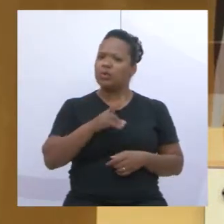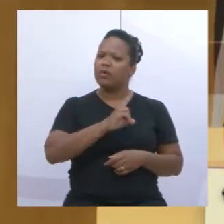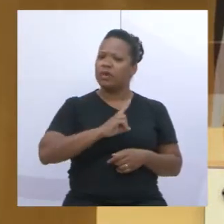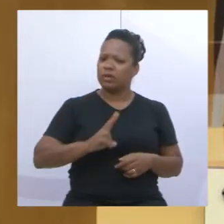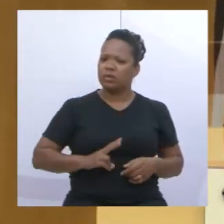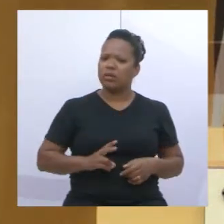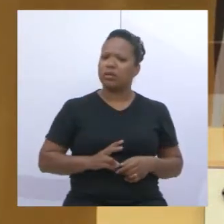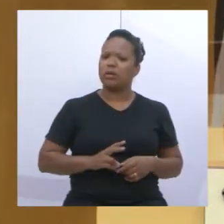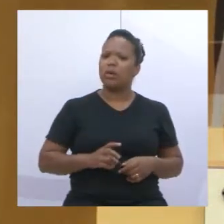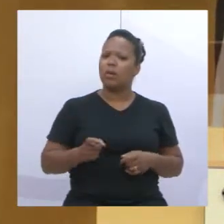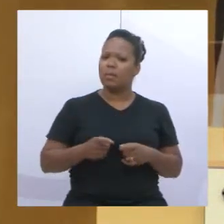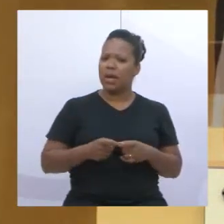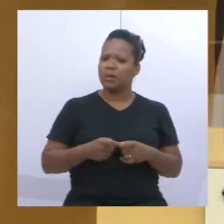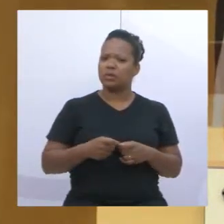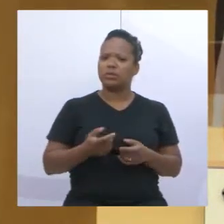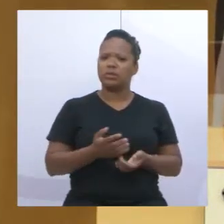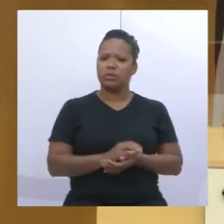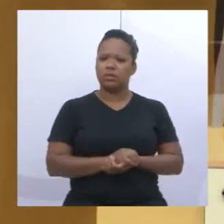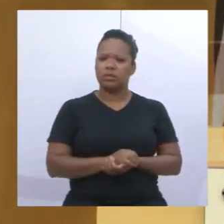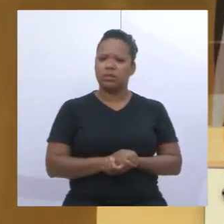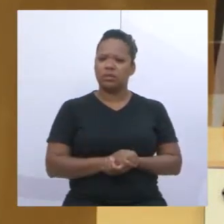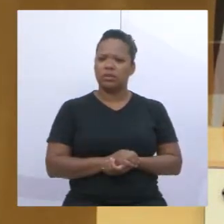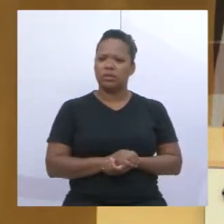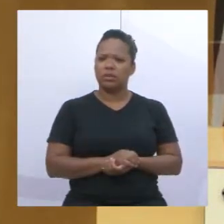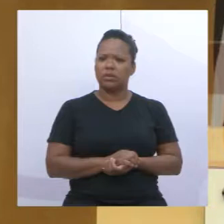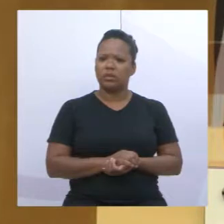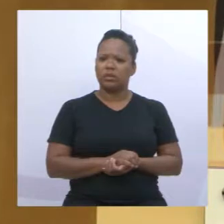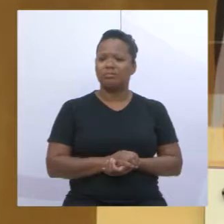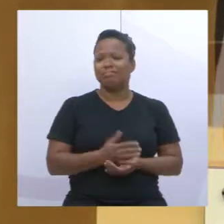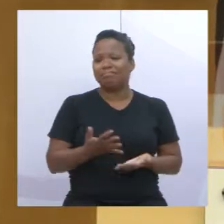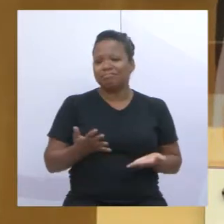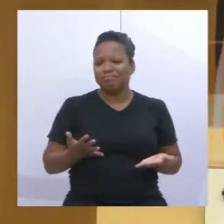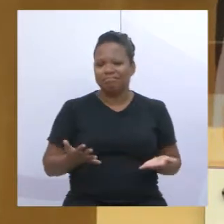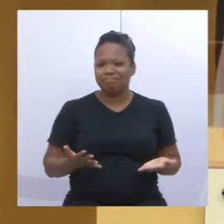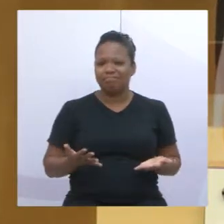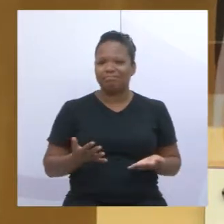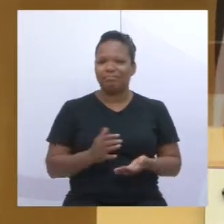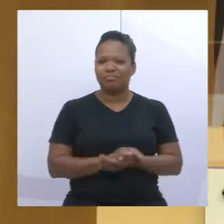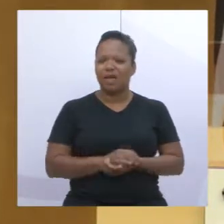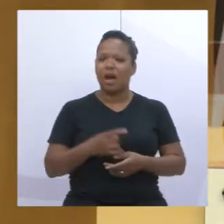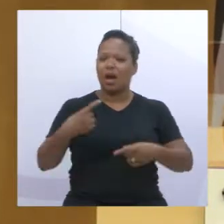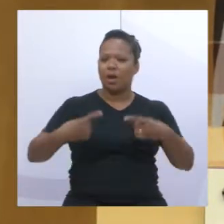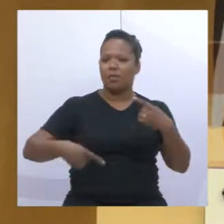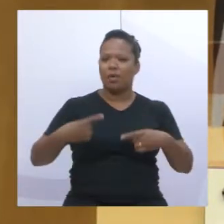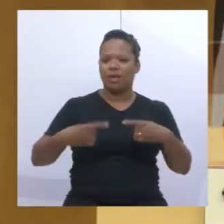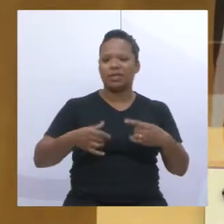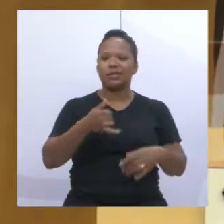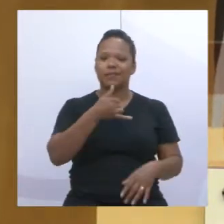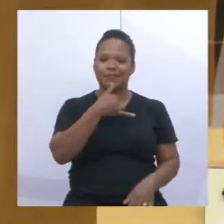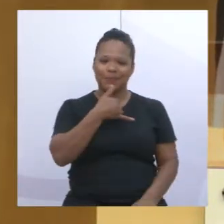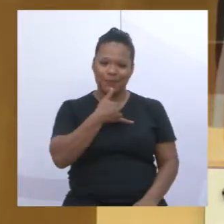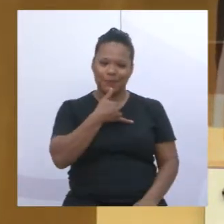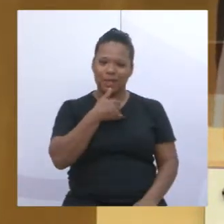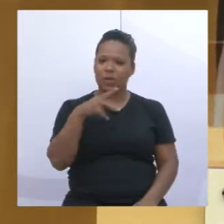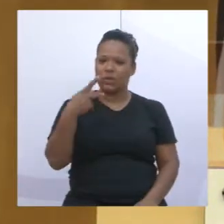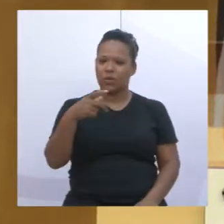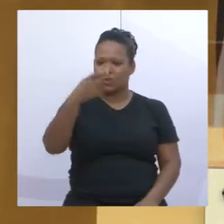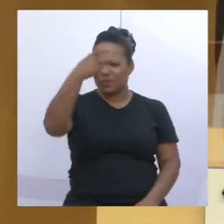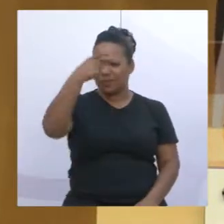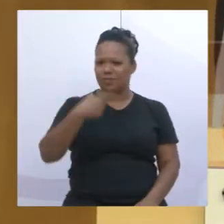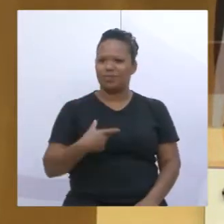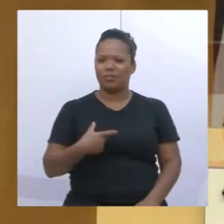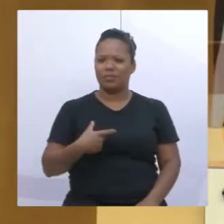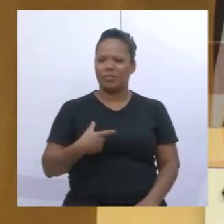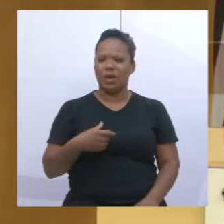nessa cidade, um grande médico, e eu vou falar, lamentavelmente, politicamente, é lamentável o posicionamento do senhor